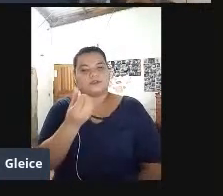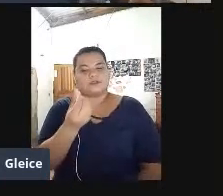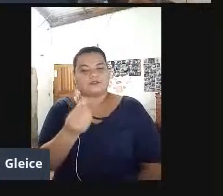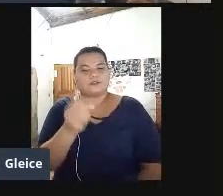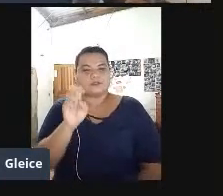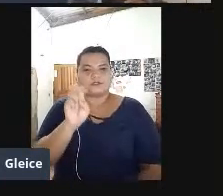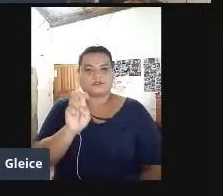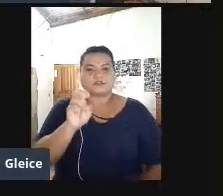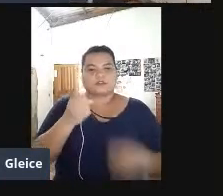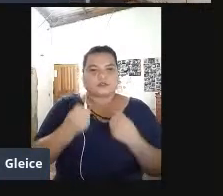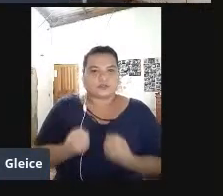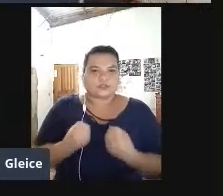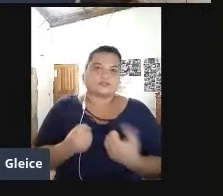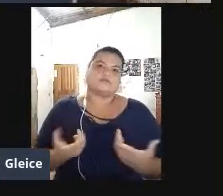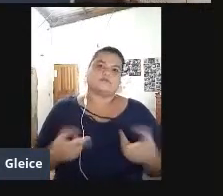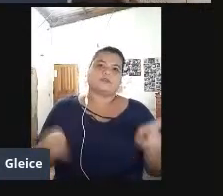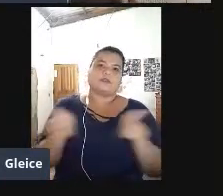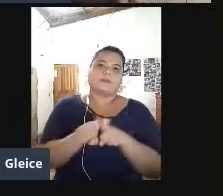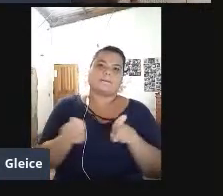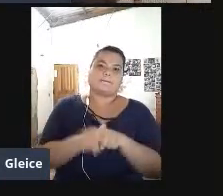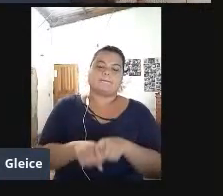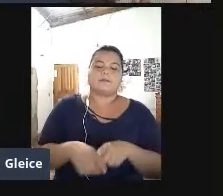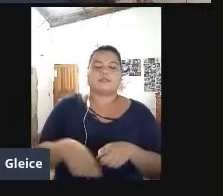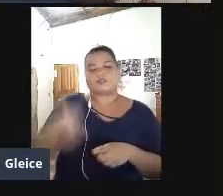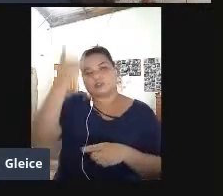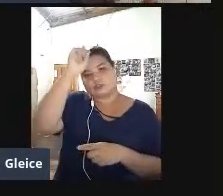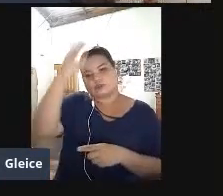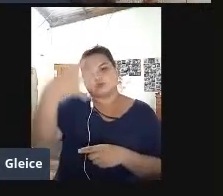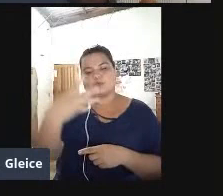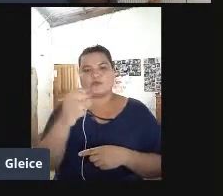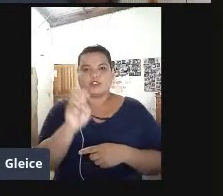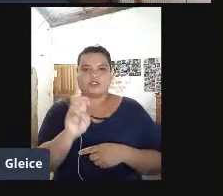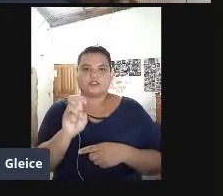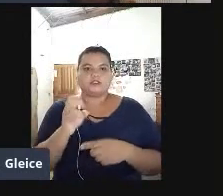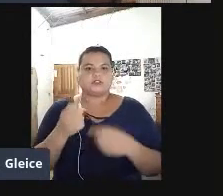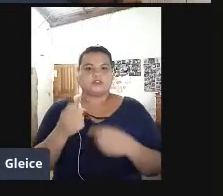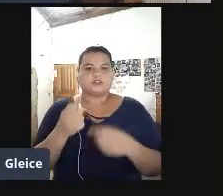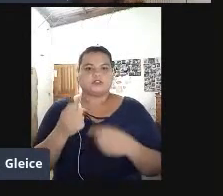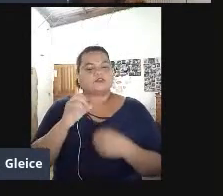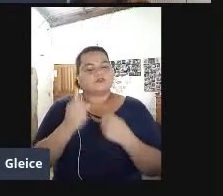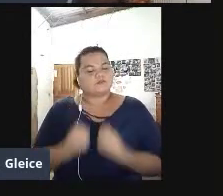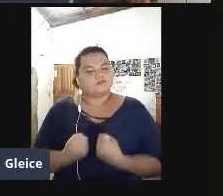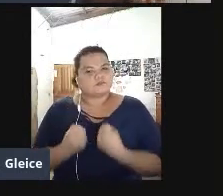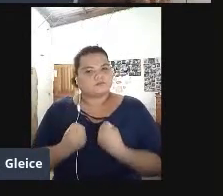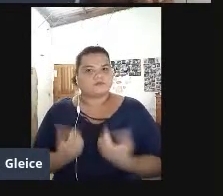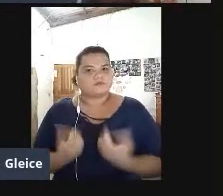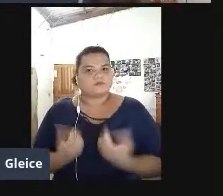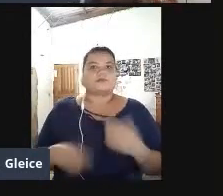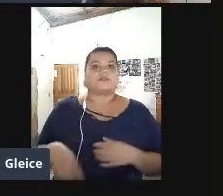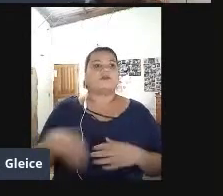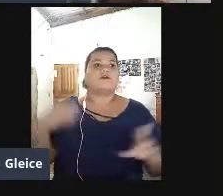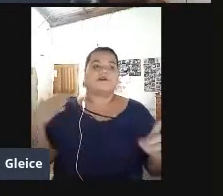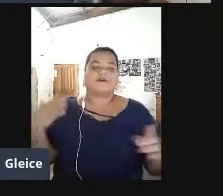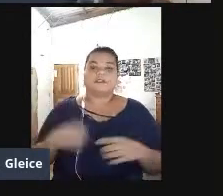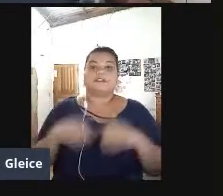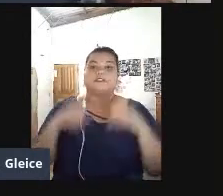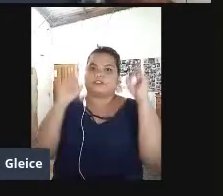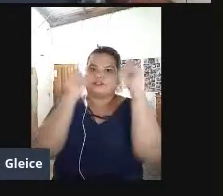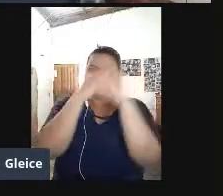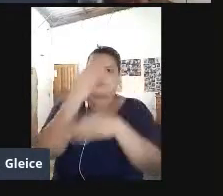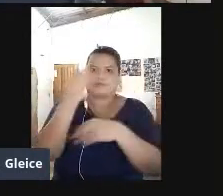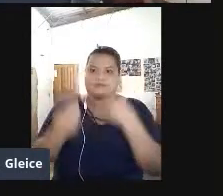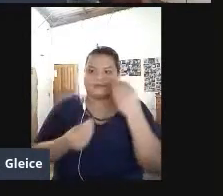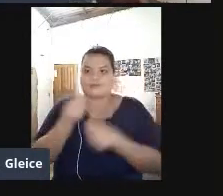quilos por metro quadrado. Então, imagine um desafio para conseguir sedestar esse paciente, para conseguir pronar esse